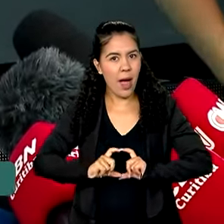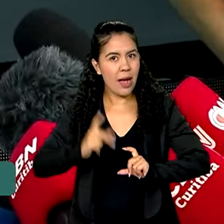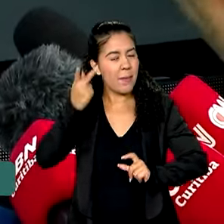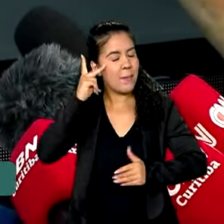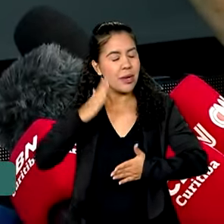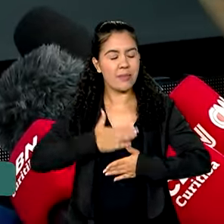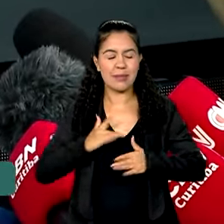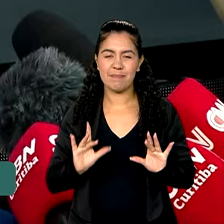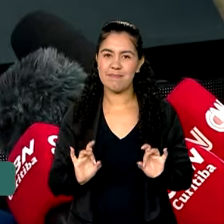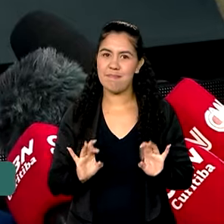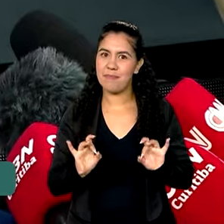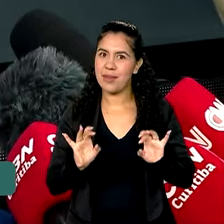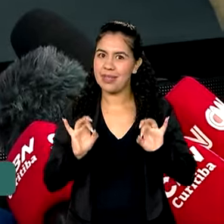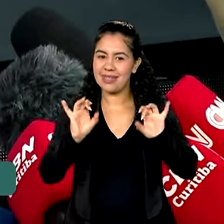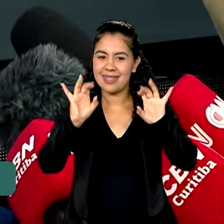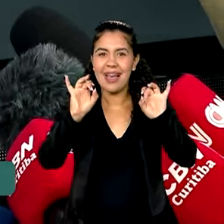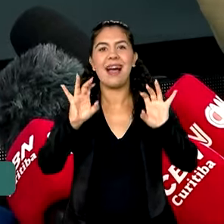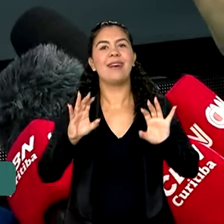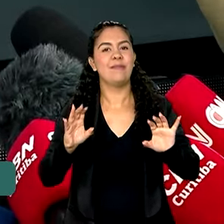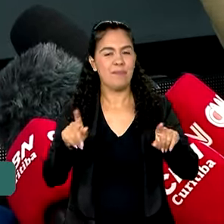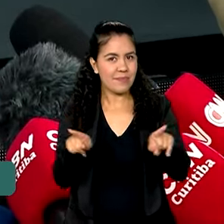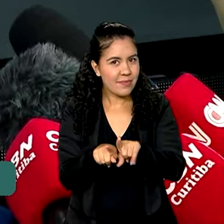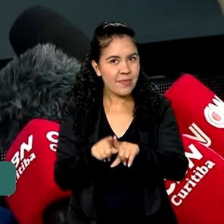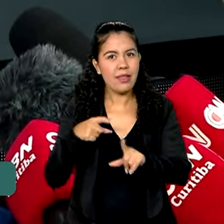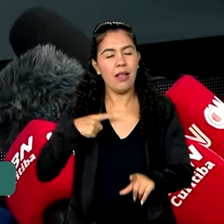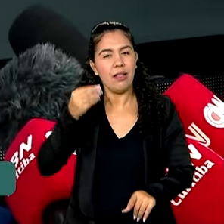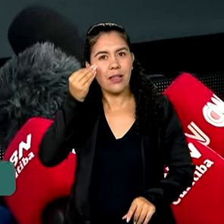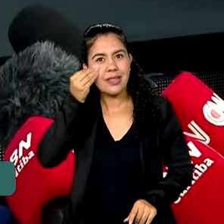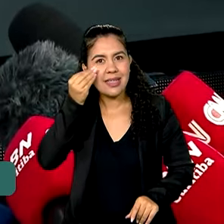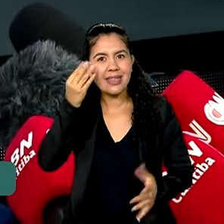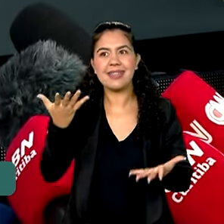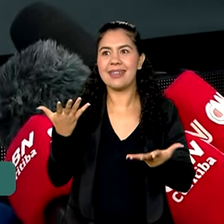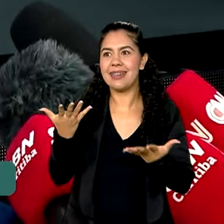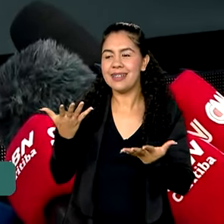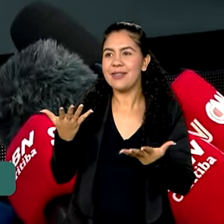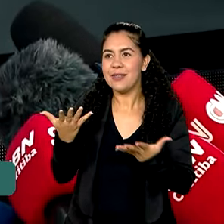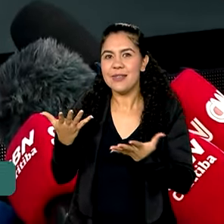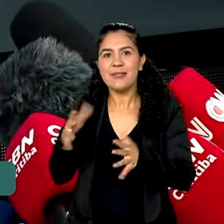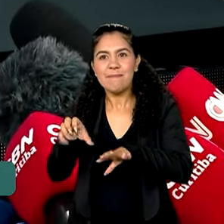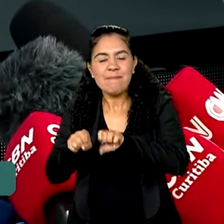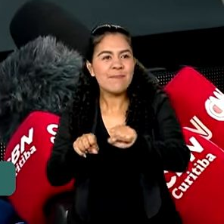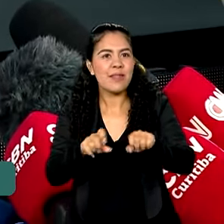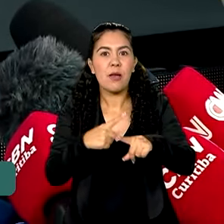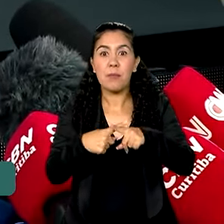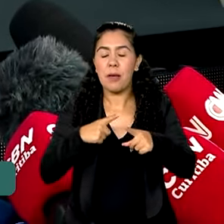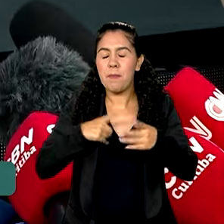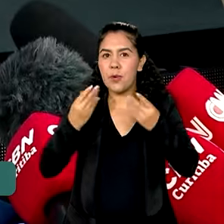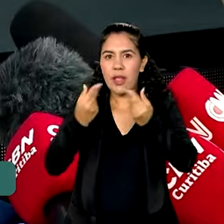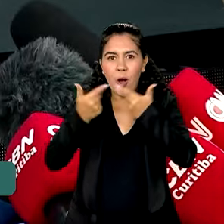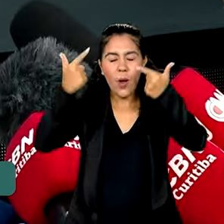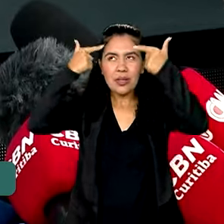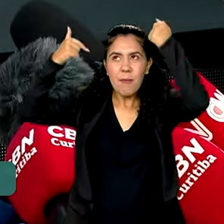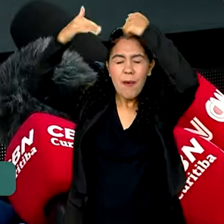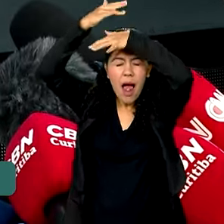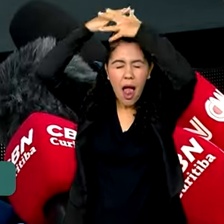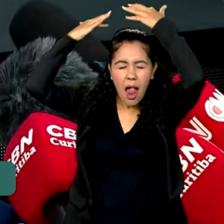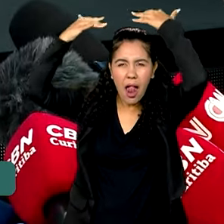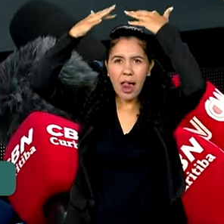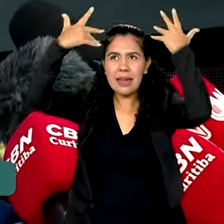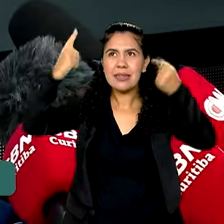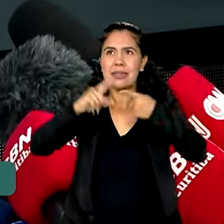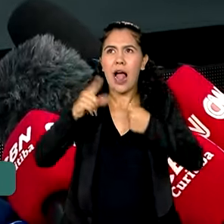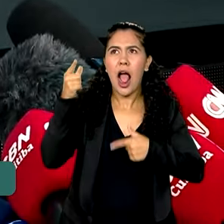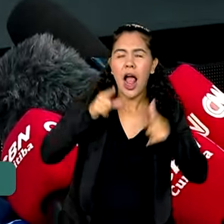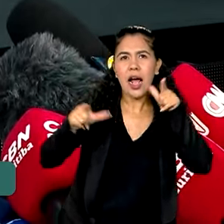muito, muito especial. É algo que eu tô tentando assimilar tudo certo, porque tem muita coisa na minha cabeça, assim, tanto de medalha